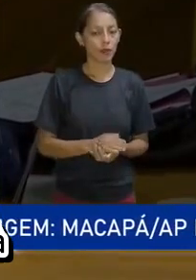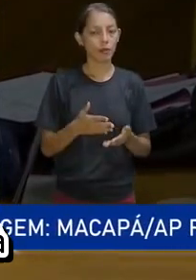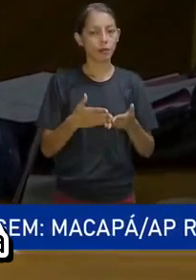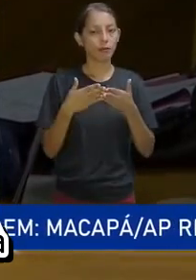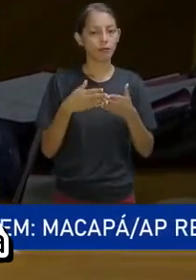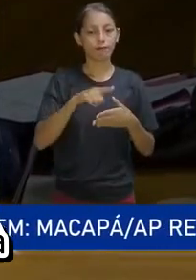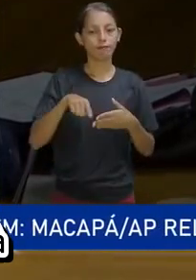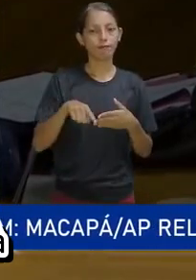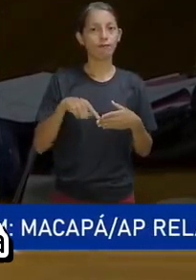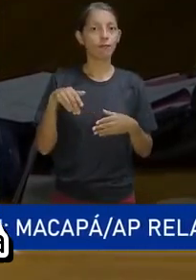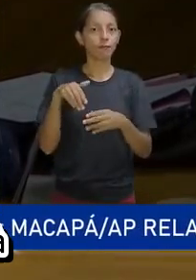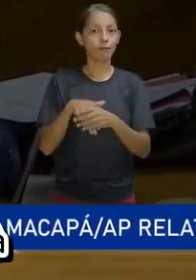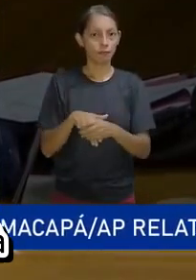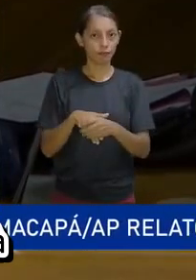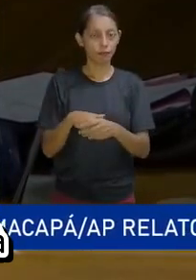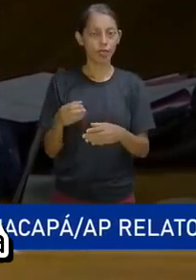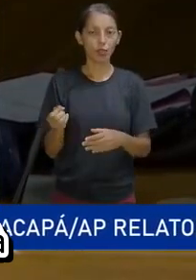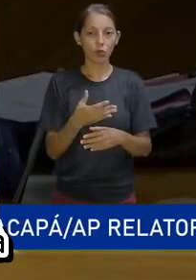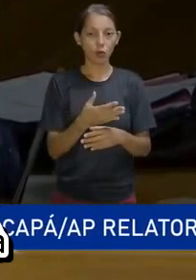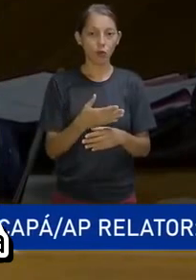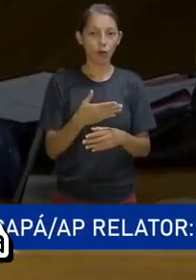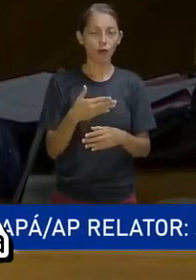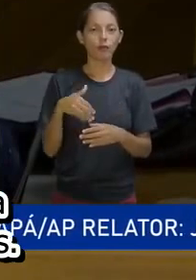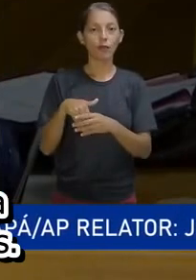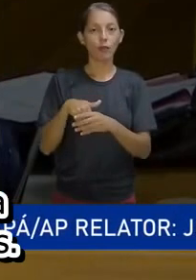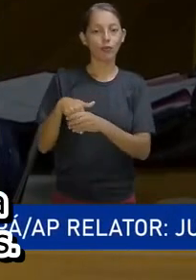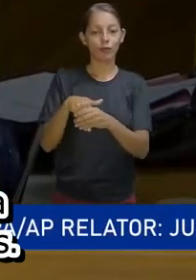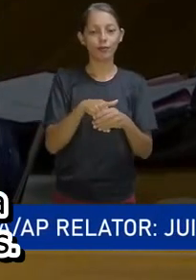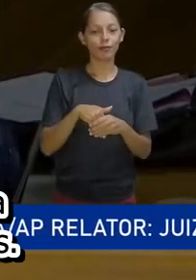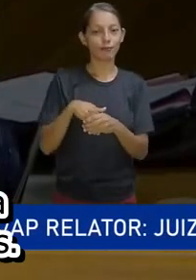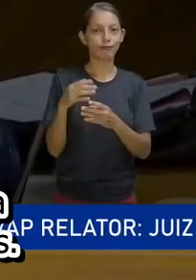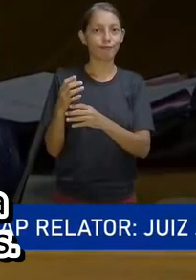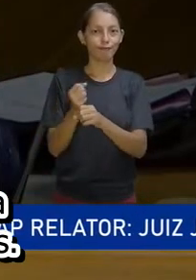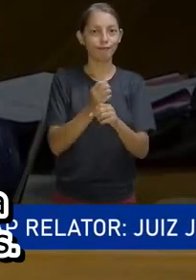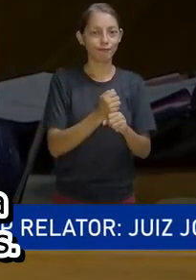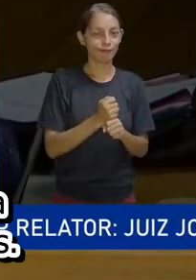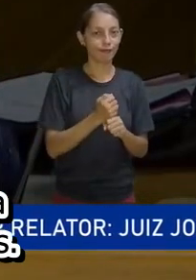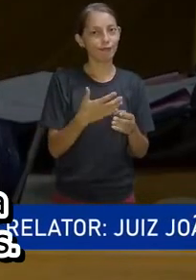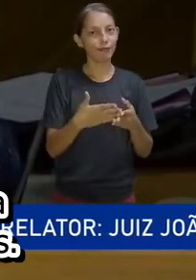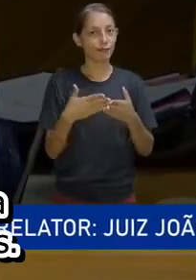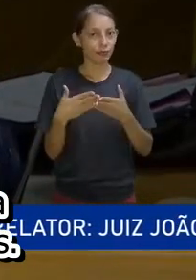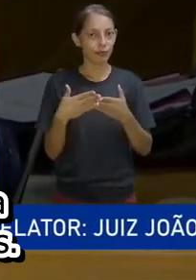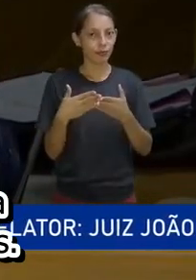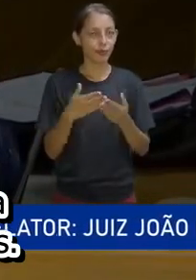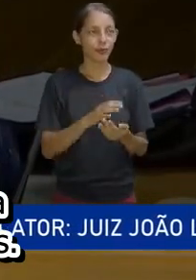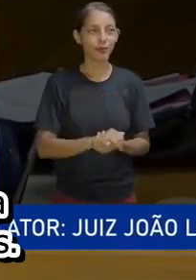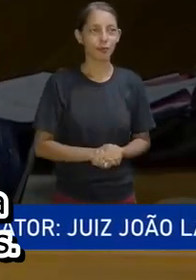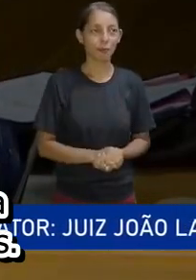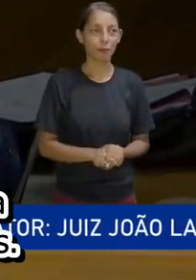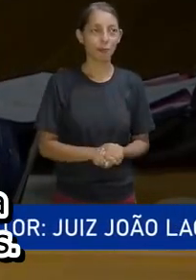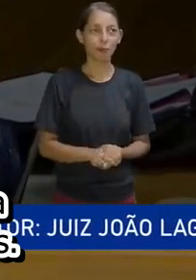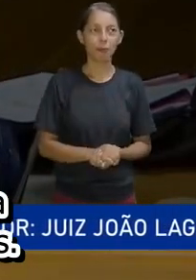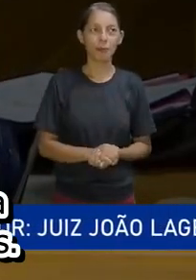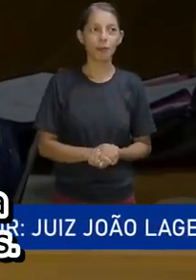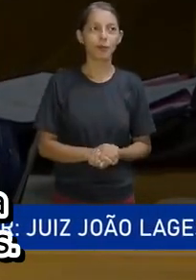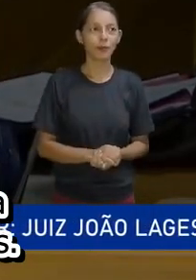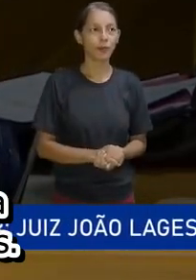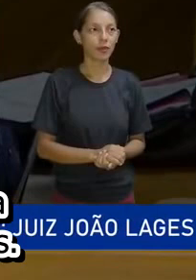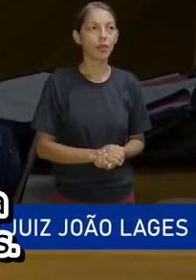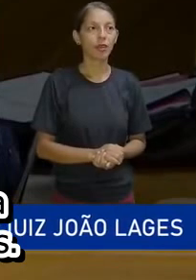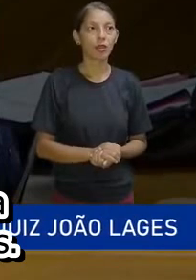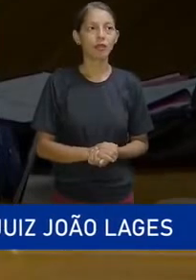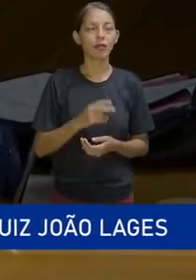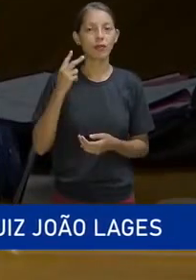votos e a realização de nova totalização e comunicação à Câmara de Vereadores de Macapá em razão da pendência do julgamento dos